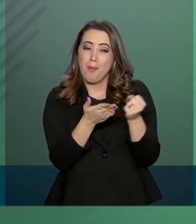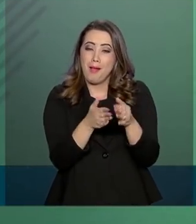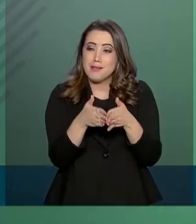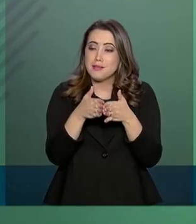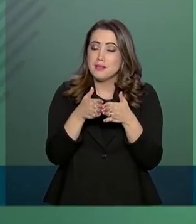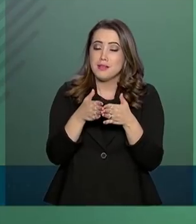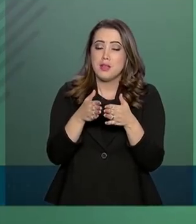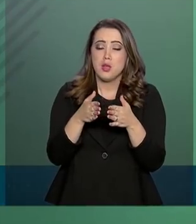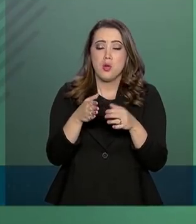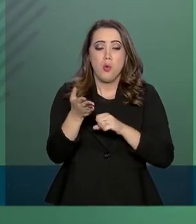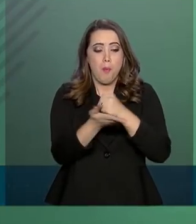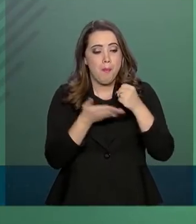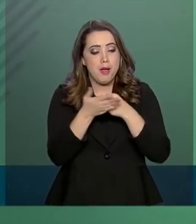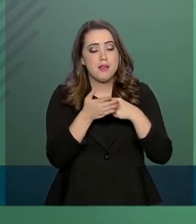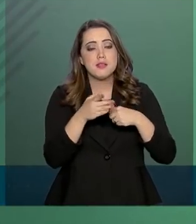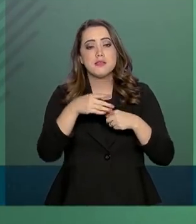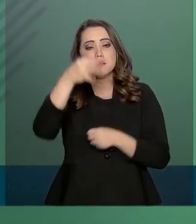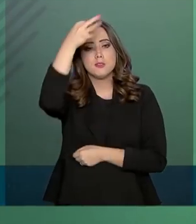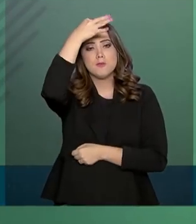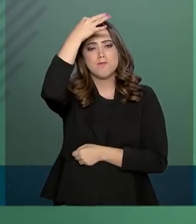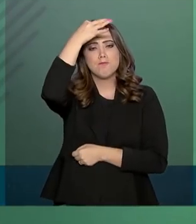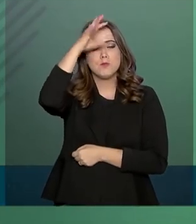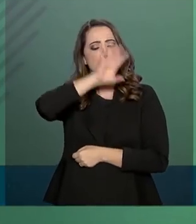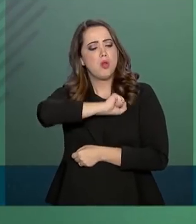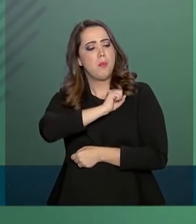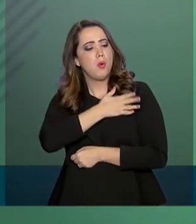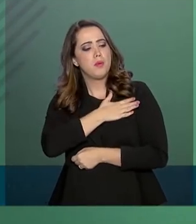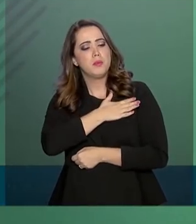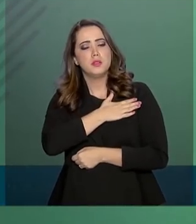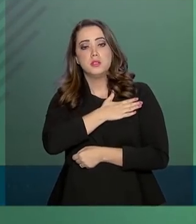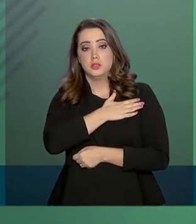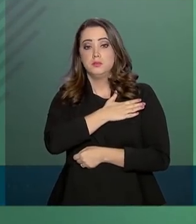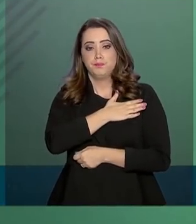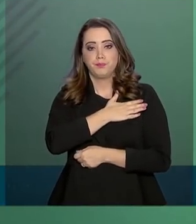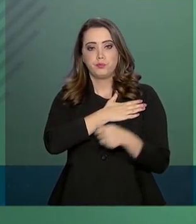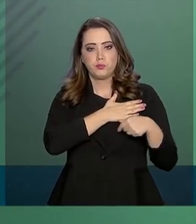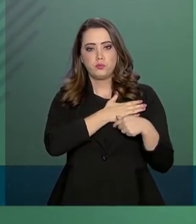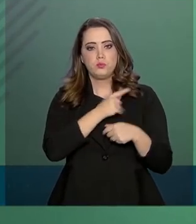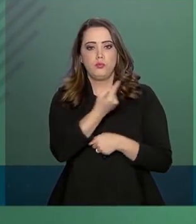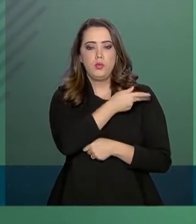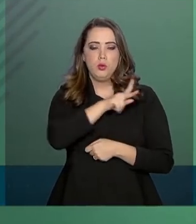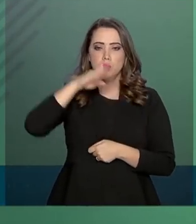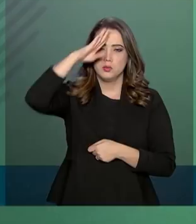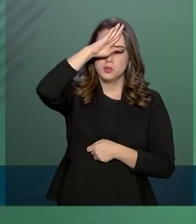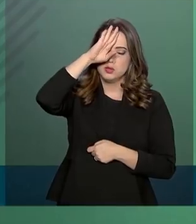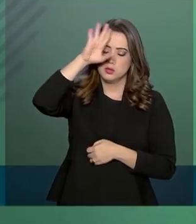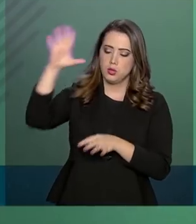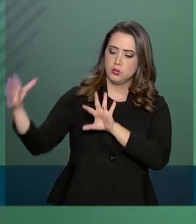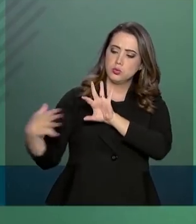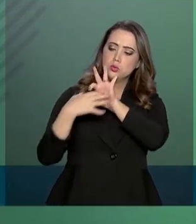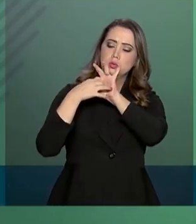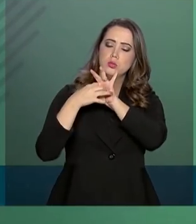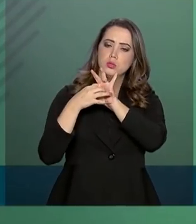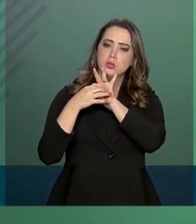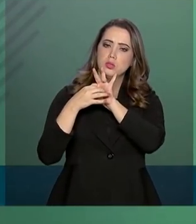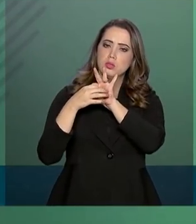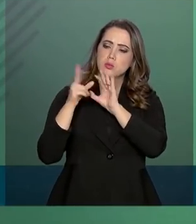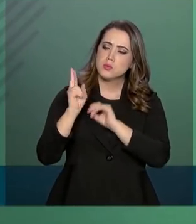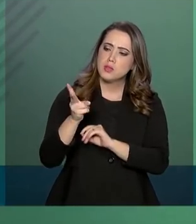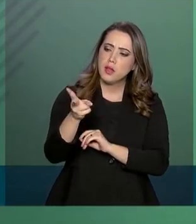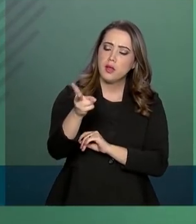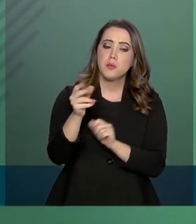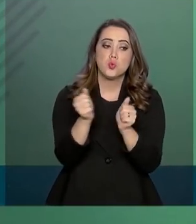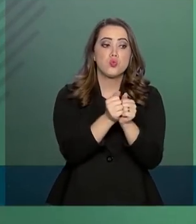patriótico que o nosso presidente somando se ao acompanhamento de vem sendo realizado por outros órgãos